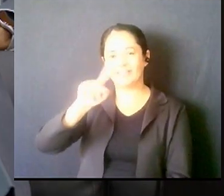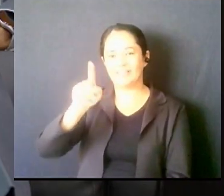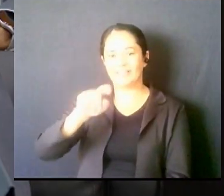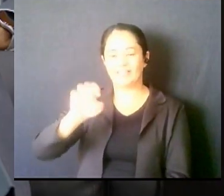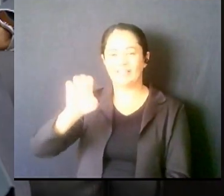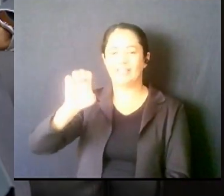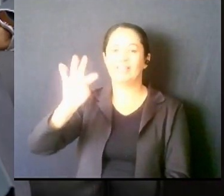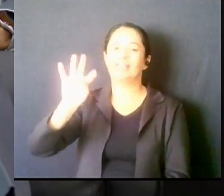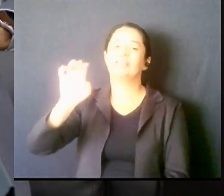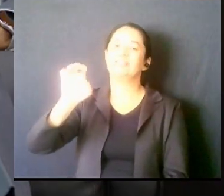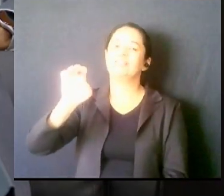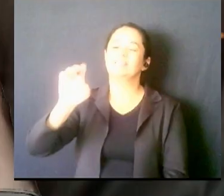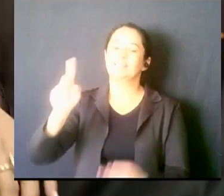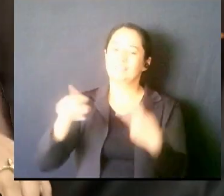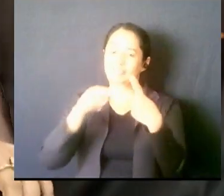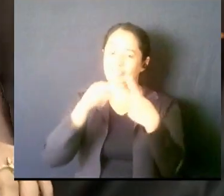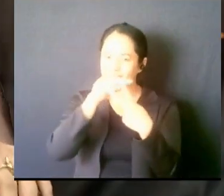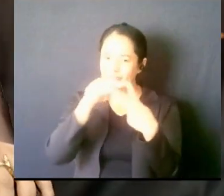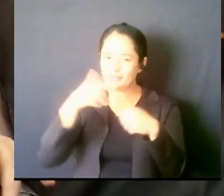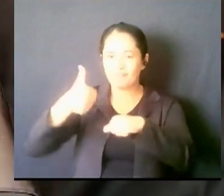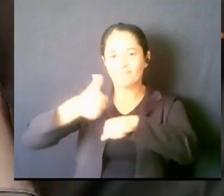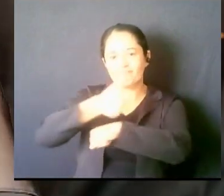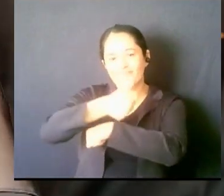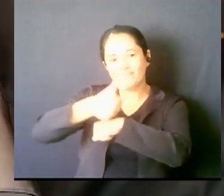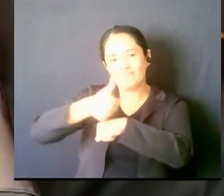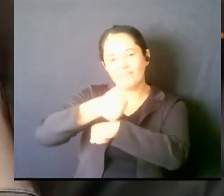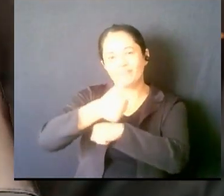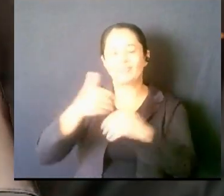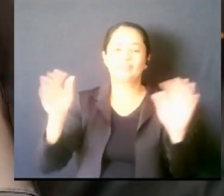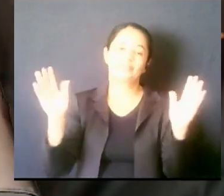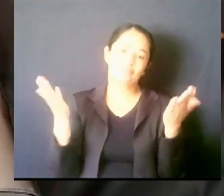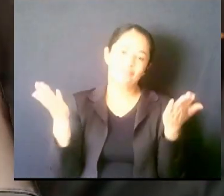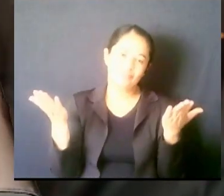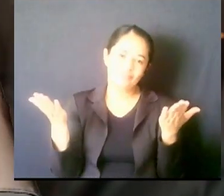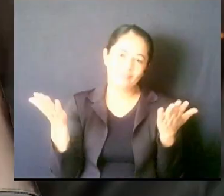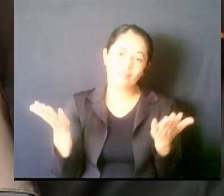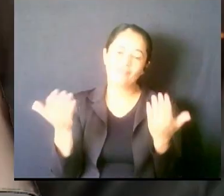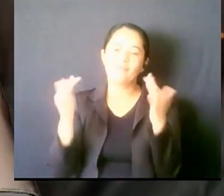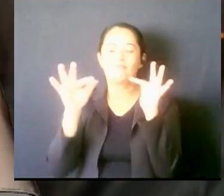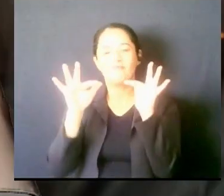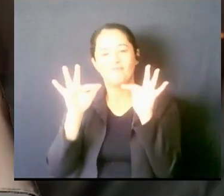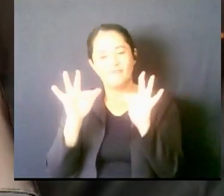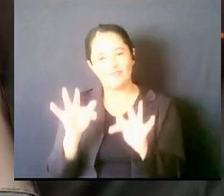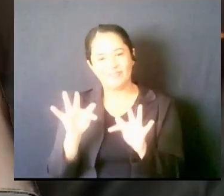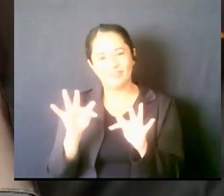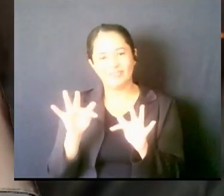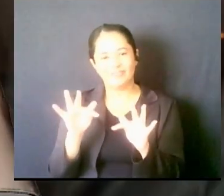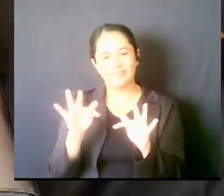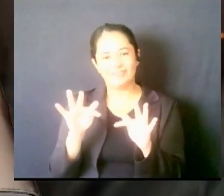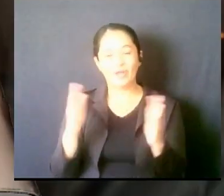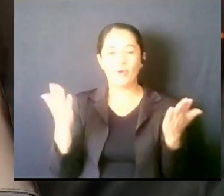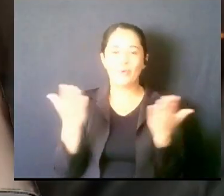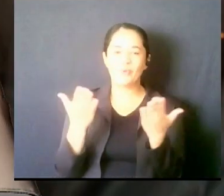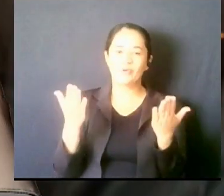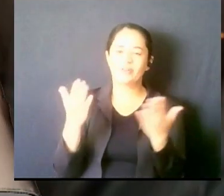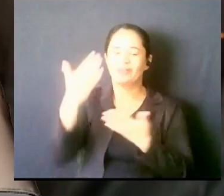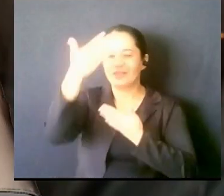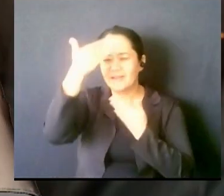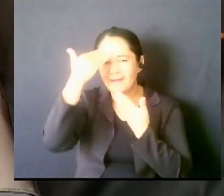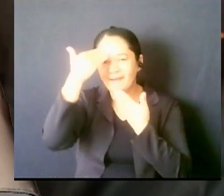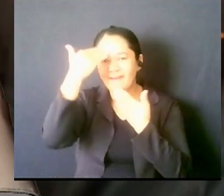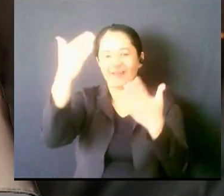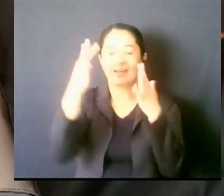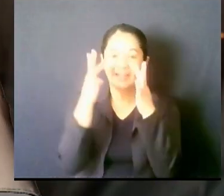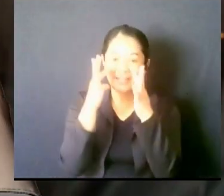Precinotti. É isso, né, doutora? Gente, é o seguinte, vamos encerrando o nosso Estúdio Câmara de hoje, agradecendo a sua audiência, a sua